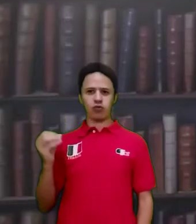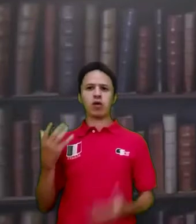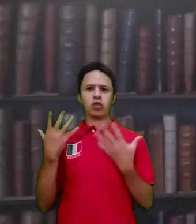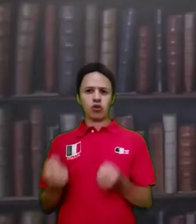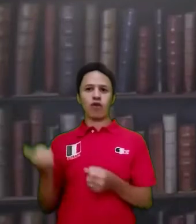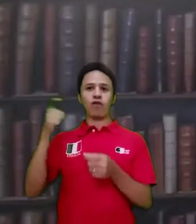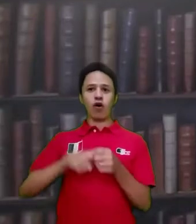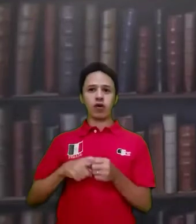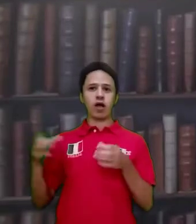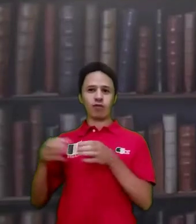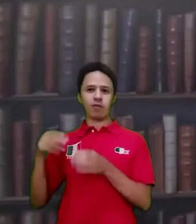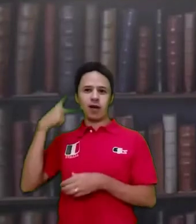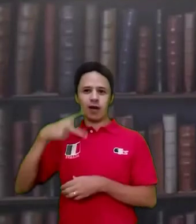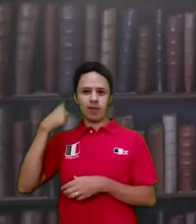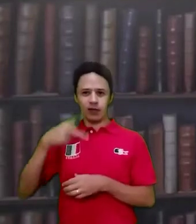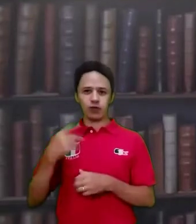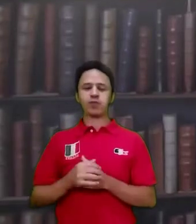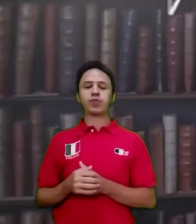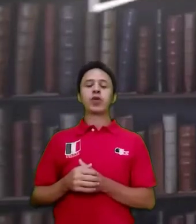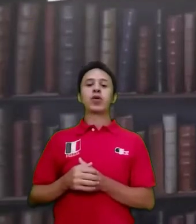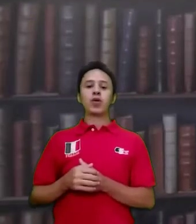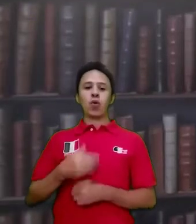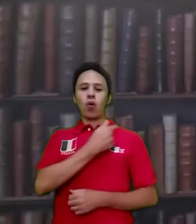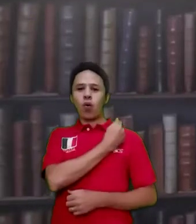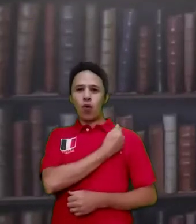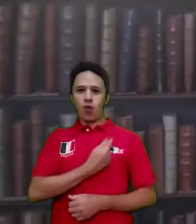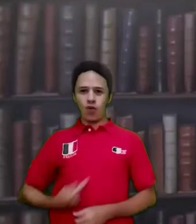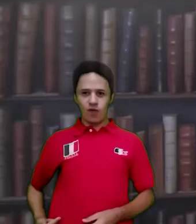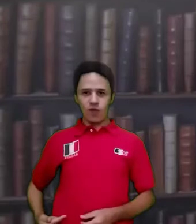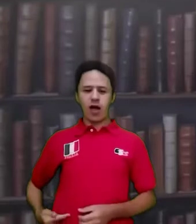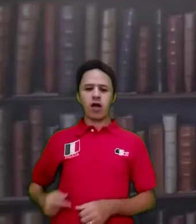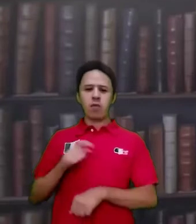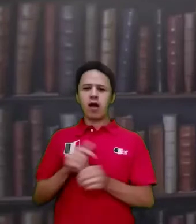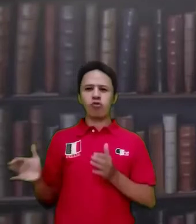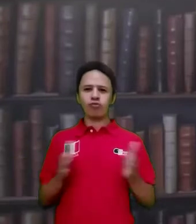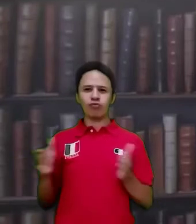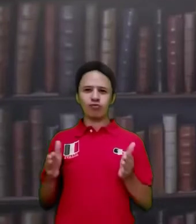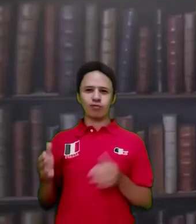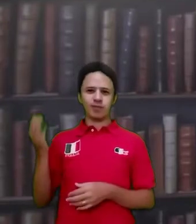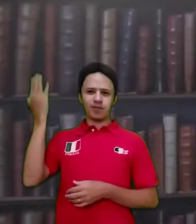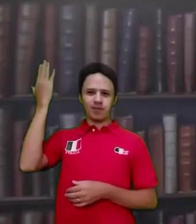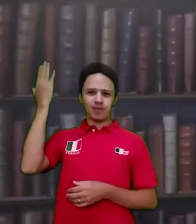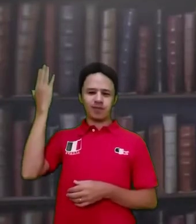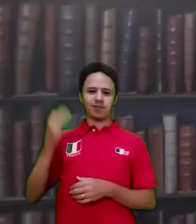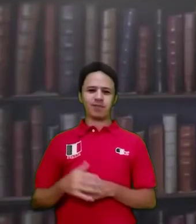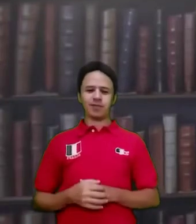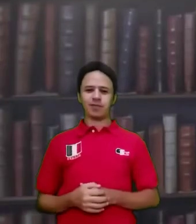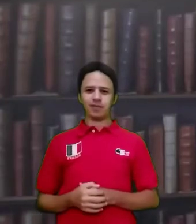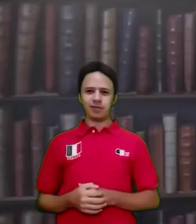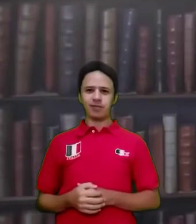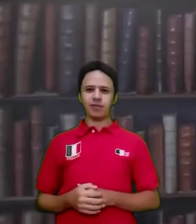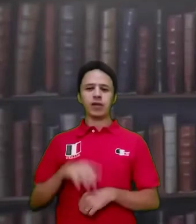funcionar. Ricardo Cromwell governou de 1658 a 1660.